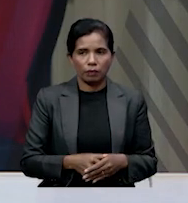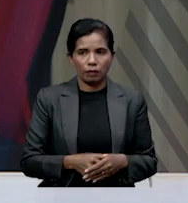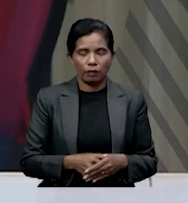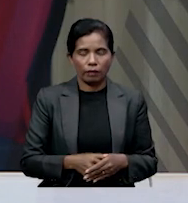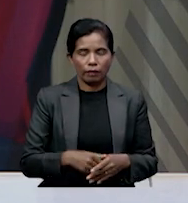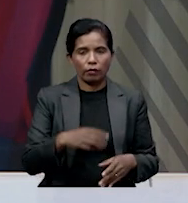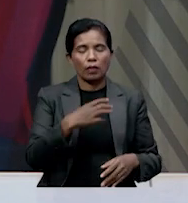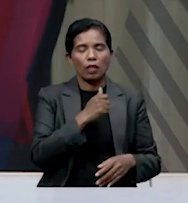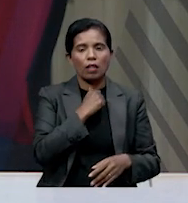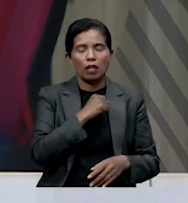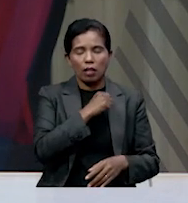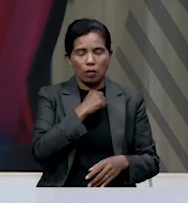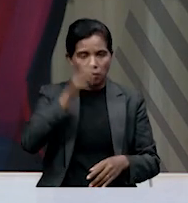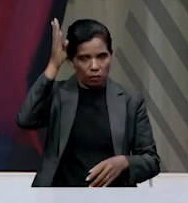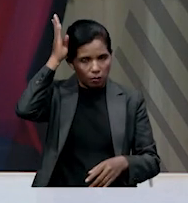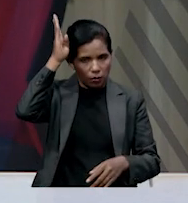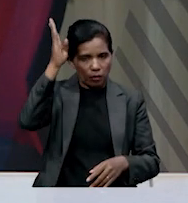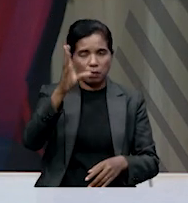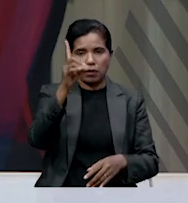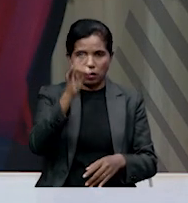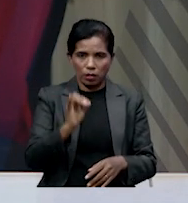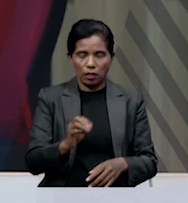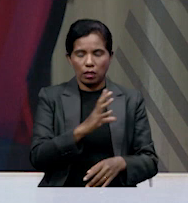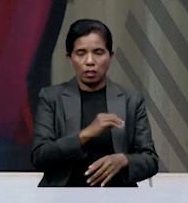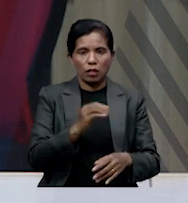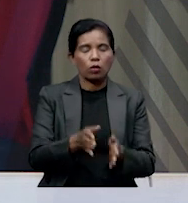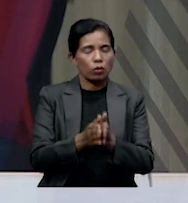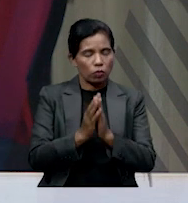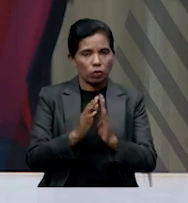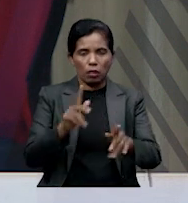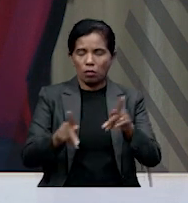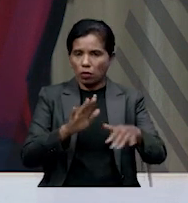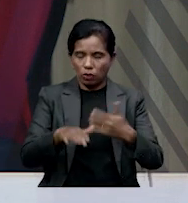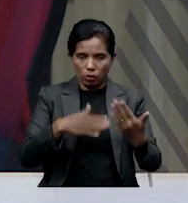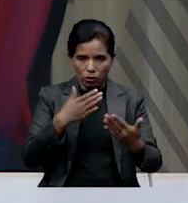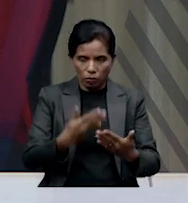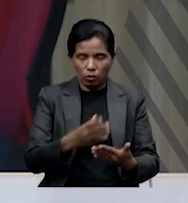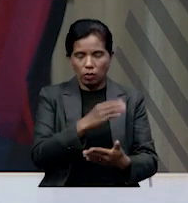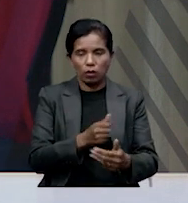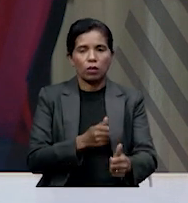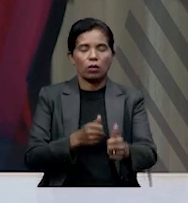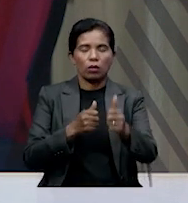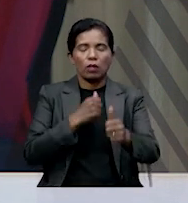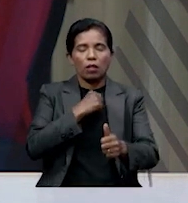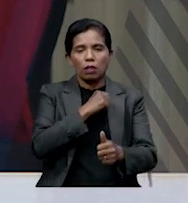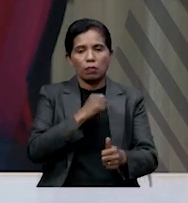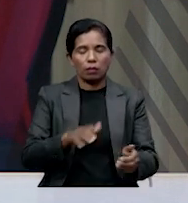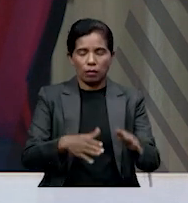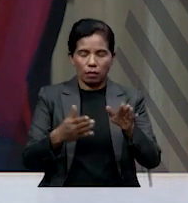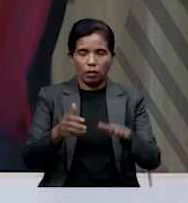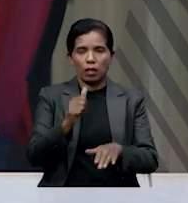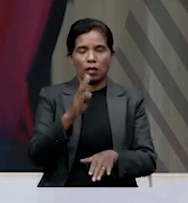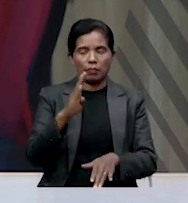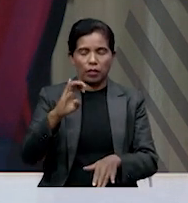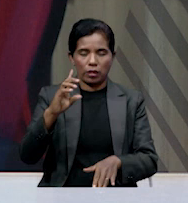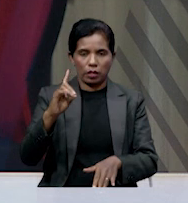Vigário Episcopal Assunto Pastoral Arquidiocese de Ili, Russo Seminarista Sira, Atubanati Tuir, Matebian Padre Abito Zé Brites